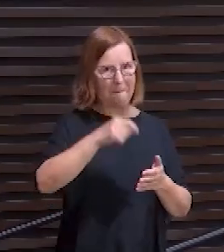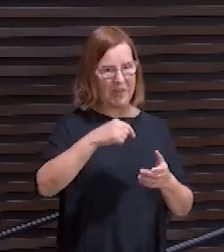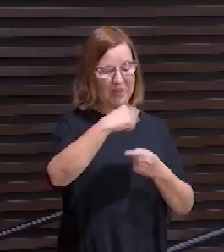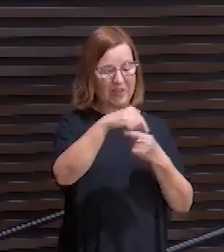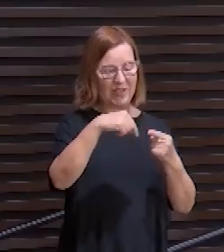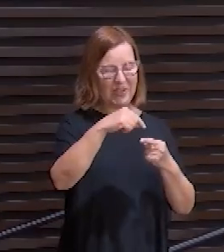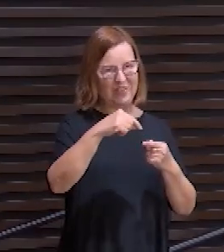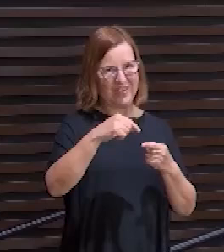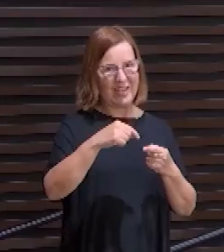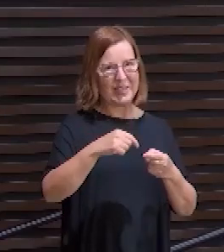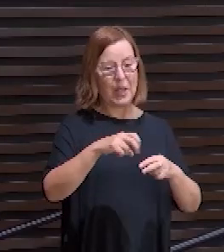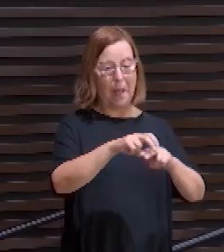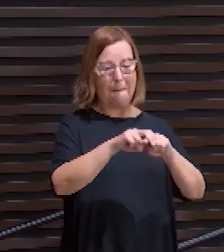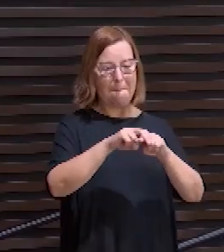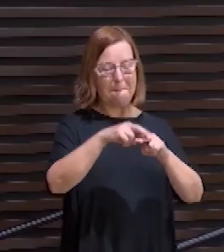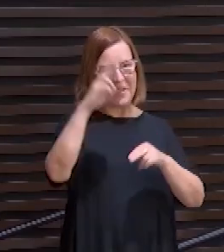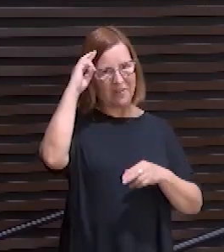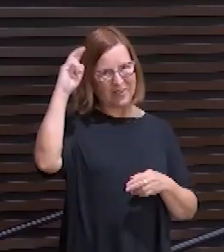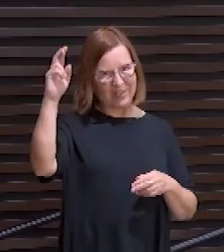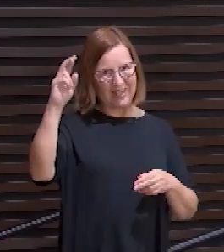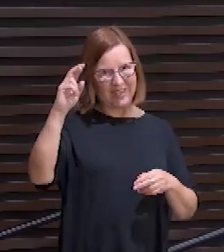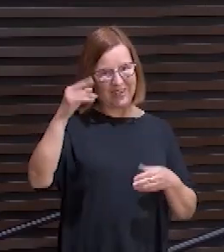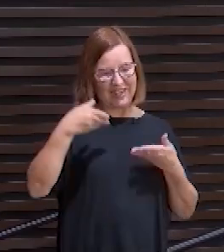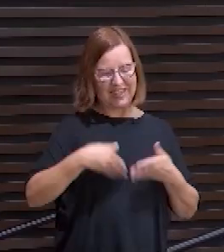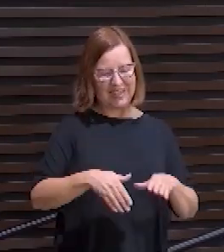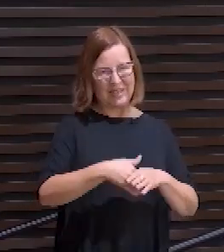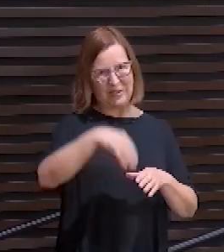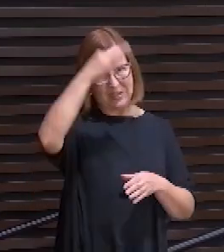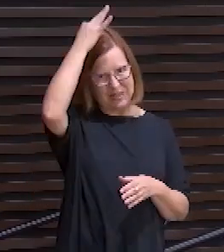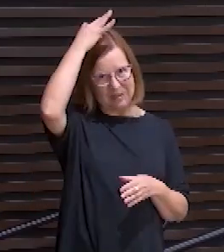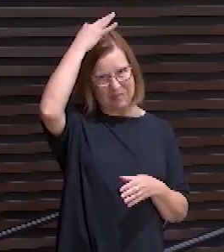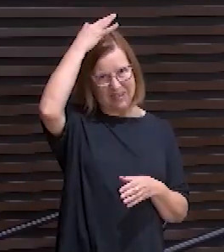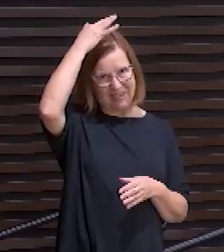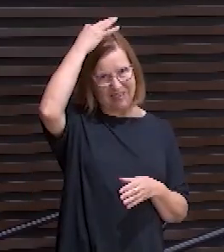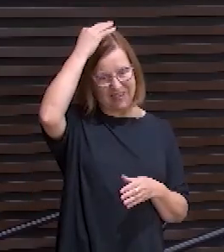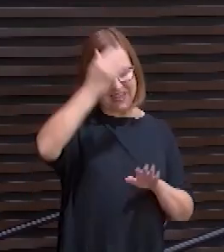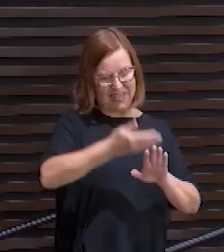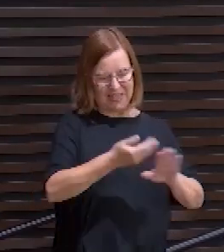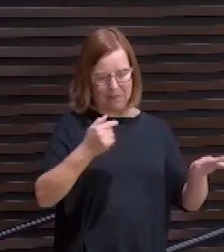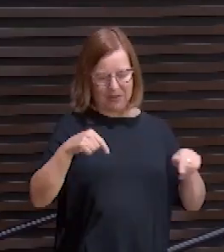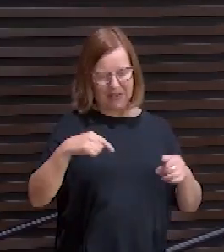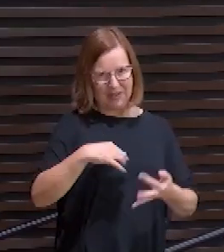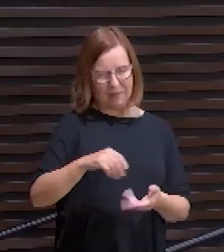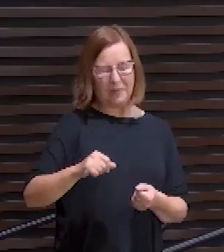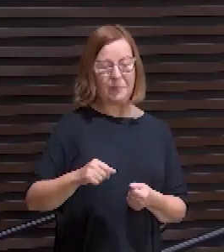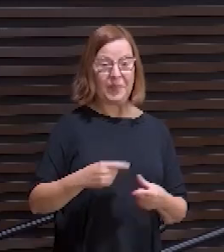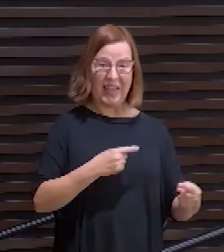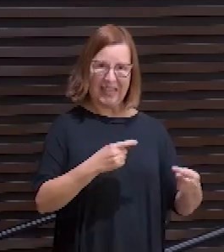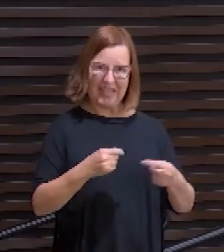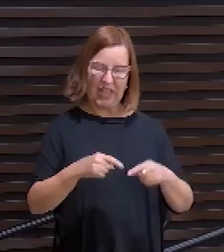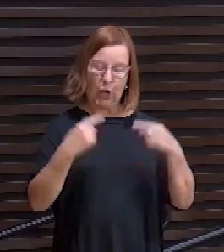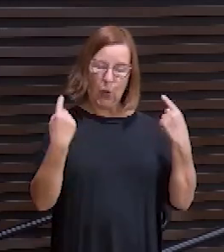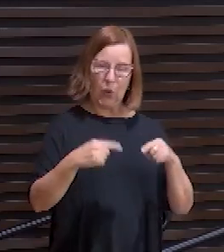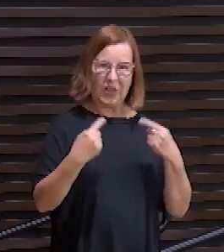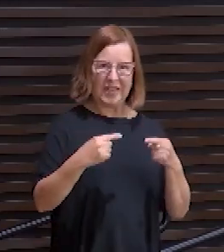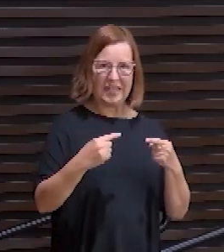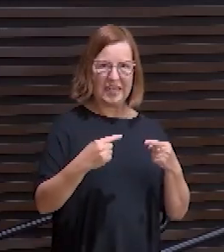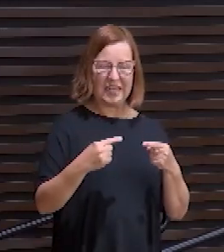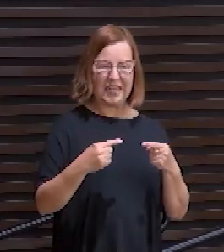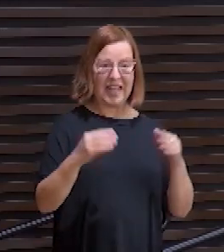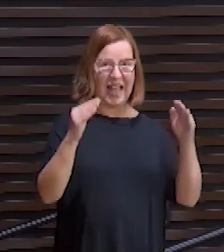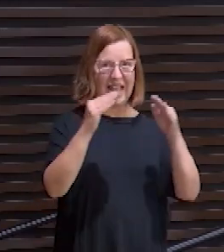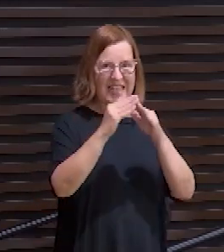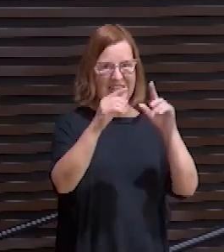Senhor, e regenerado e tirado deste mundo. A guerra, meus irmãos, é contra a